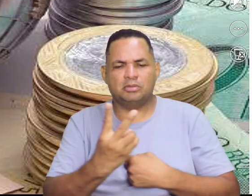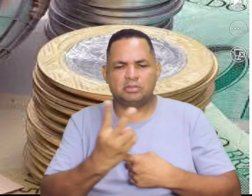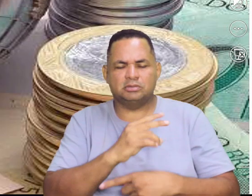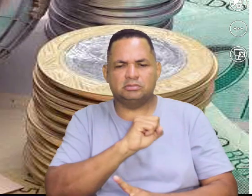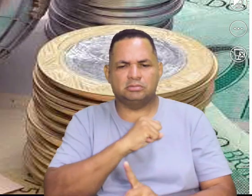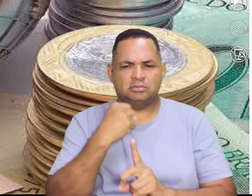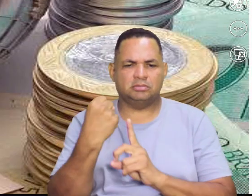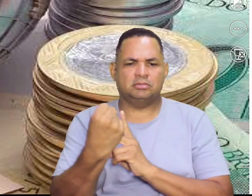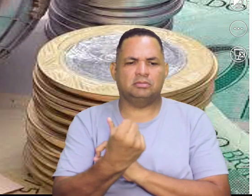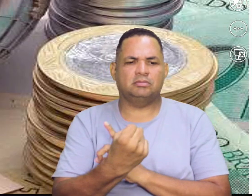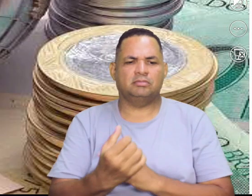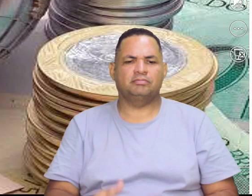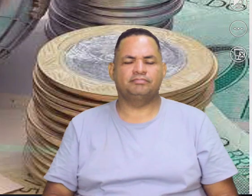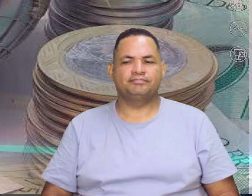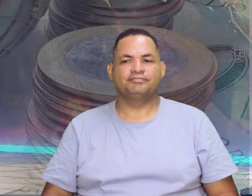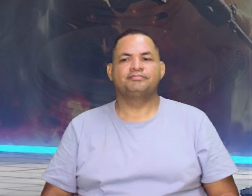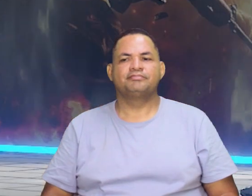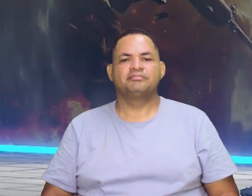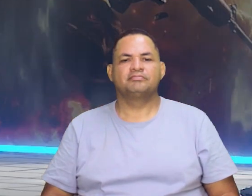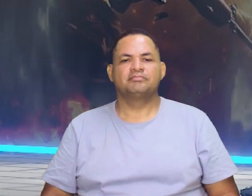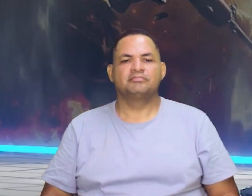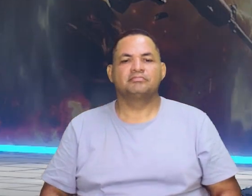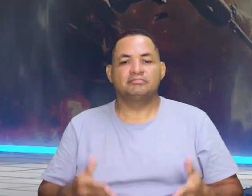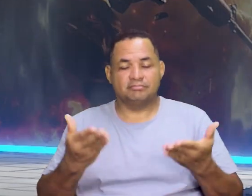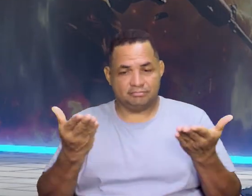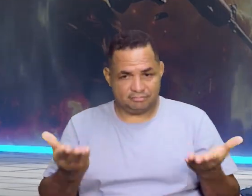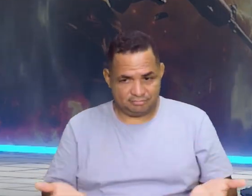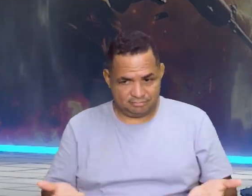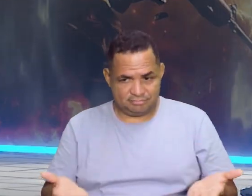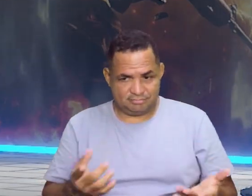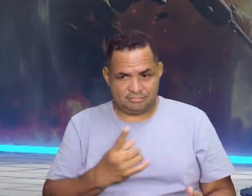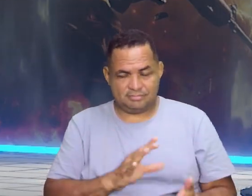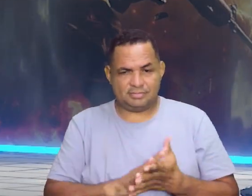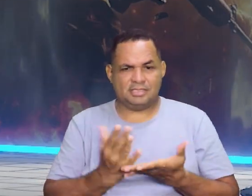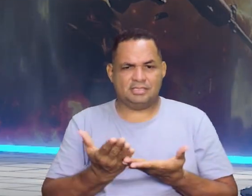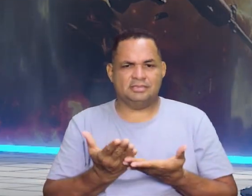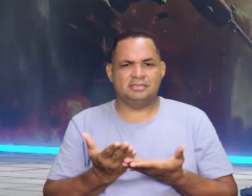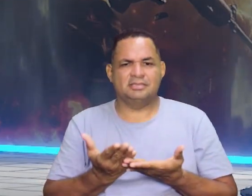social. Bom, pessoal, dito isto, nossa